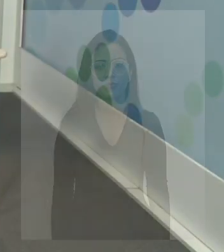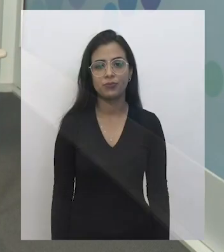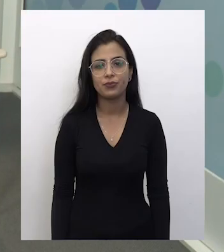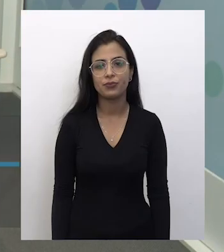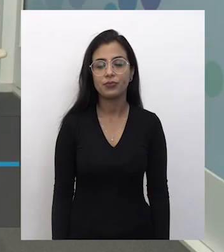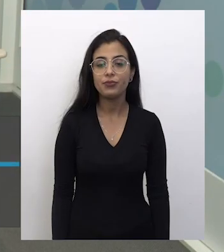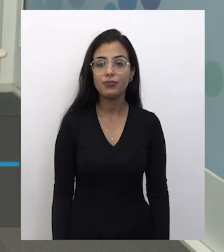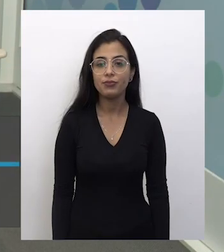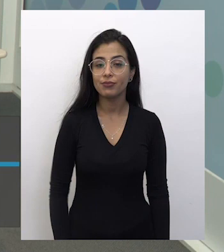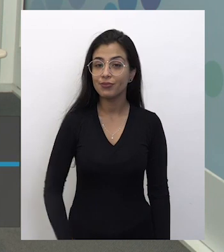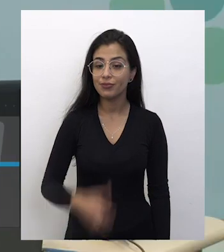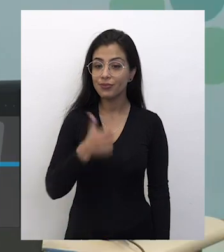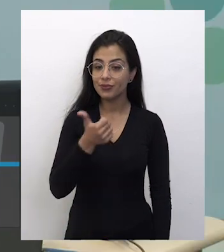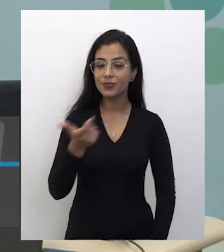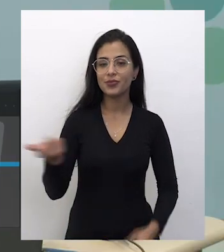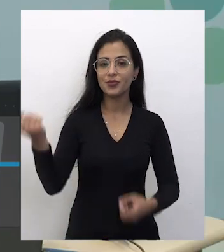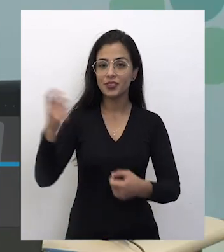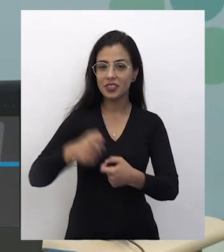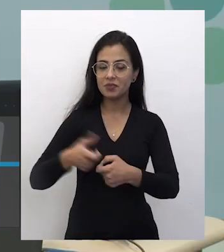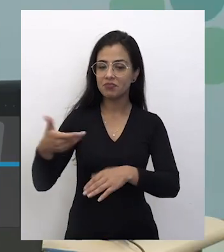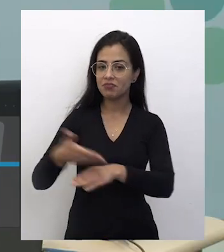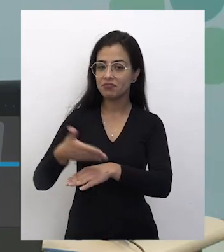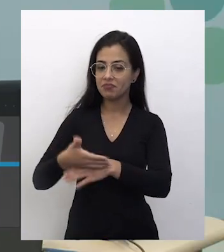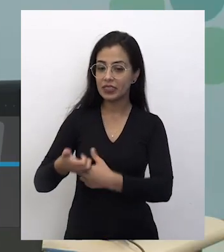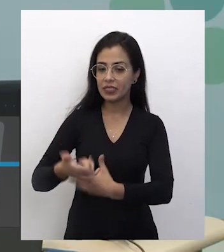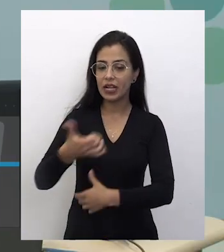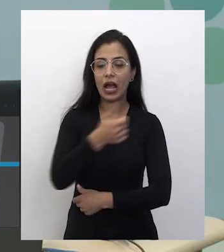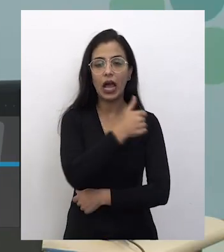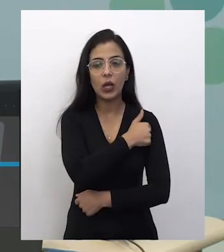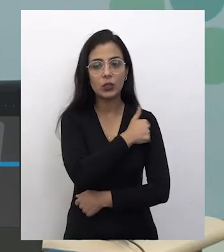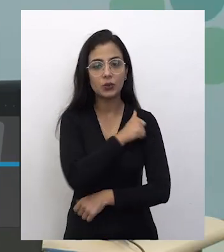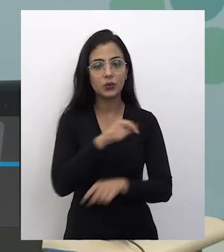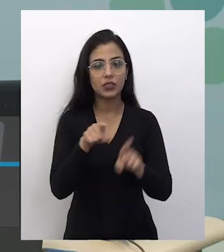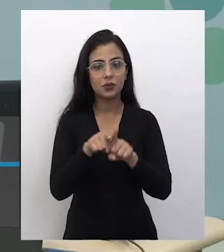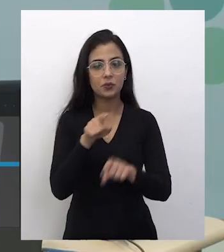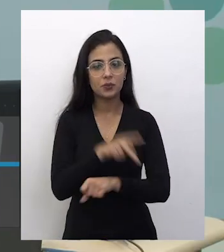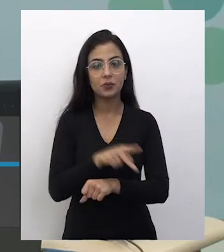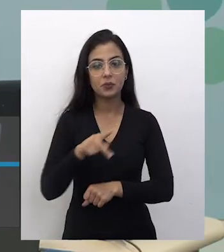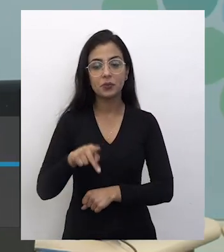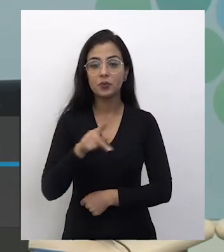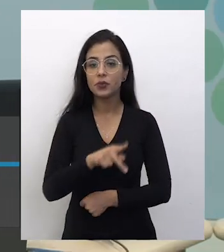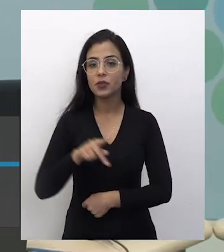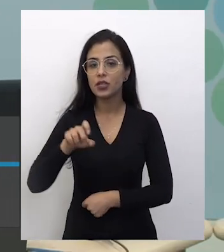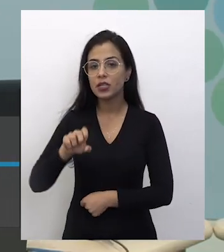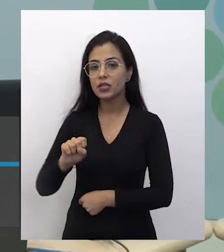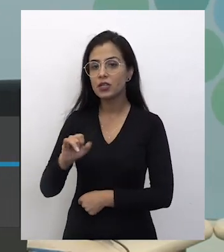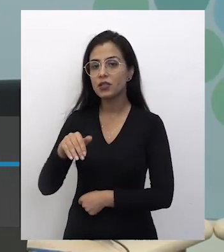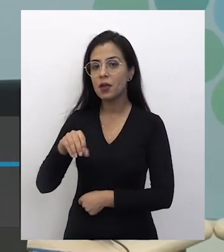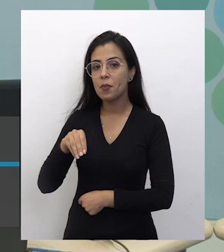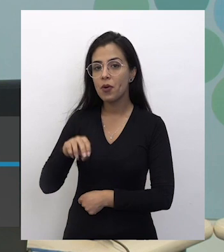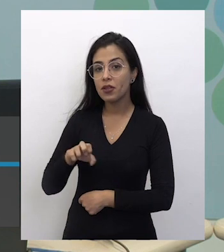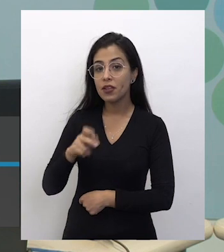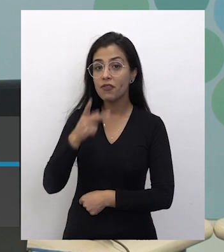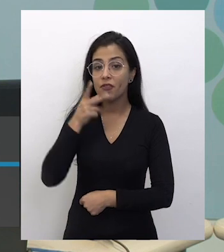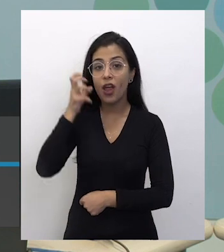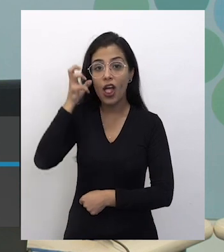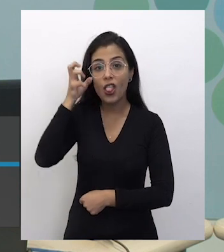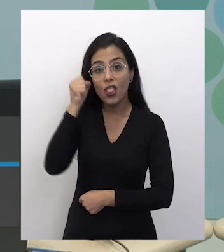Muito bem, voltando aqui com a participação dos alunos e professores, a Procimone diz o seguinte, adote um